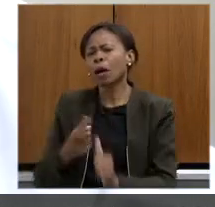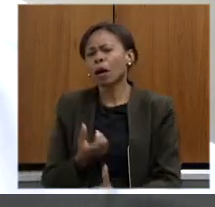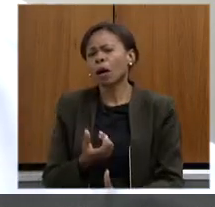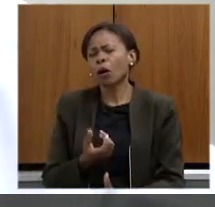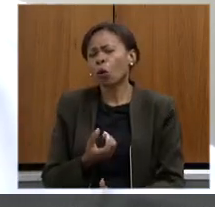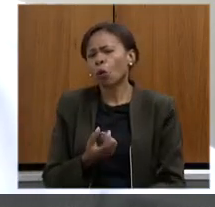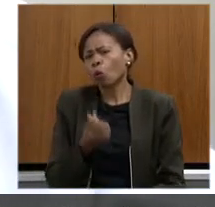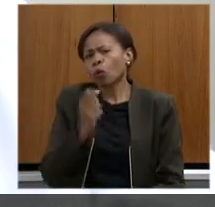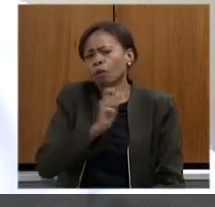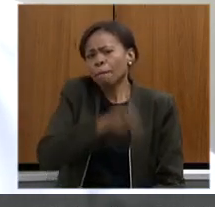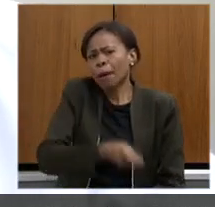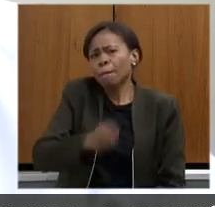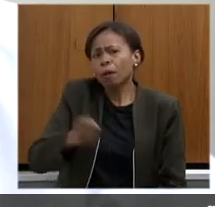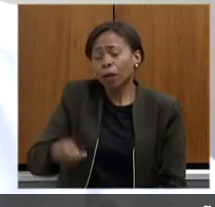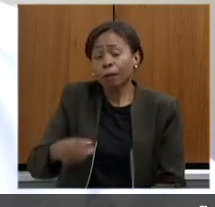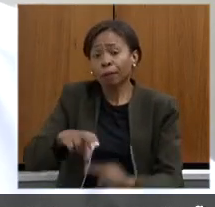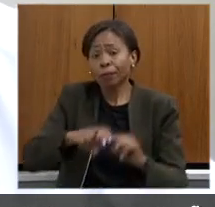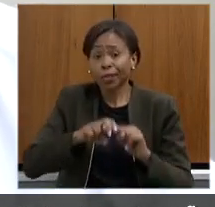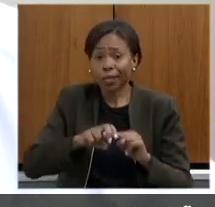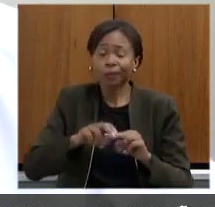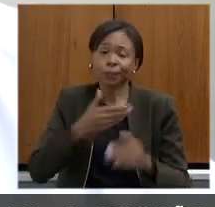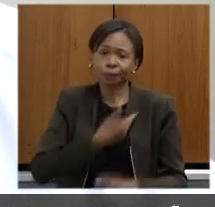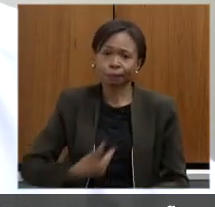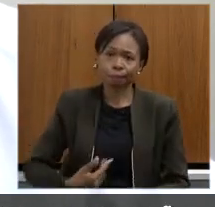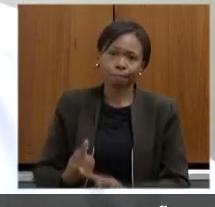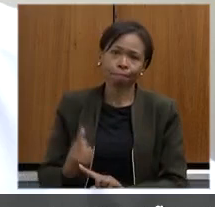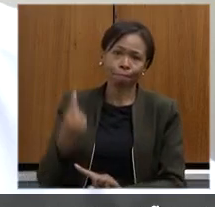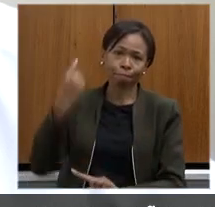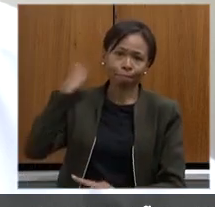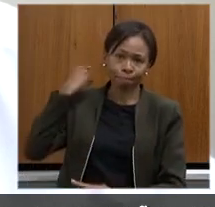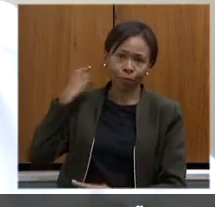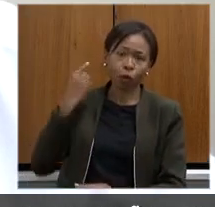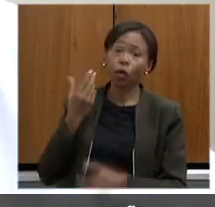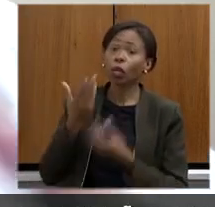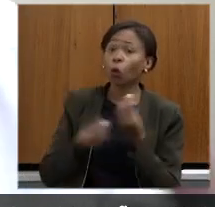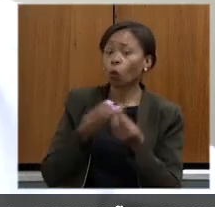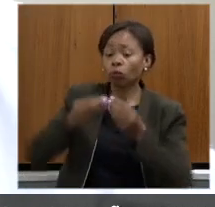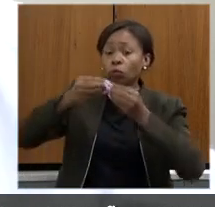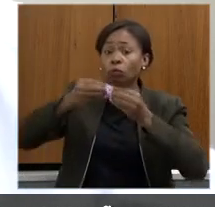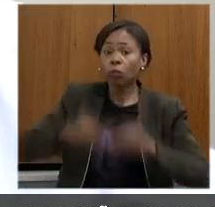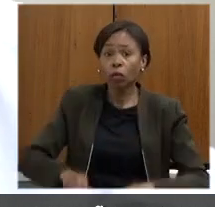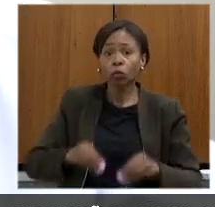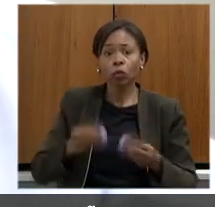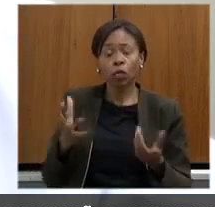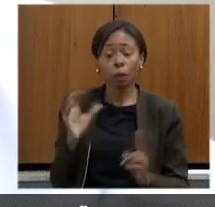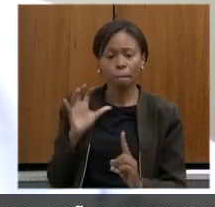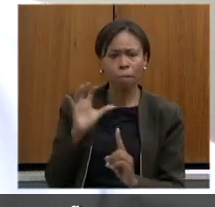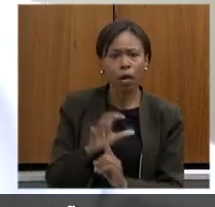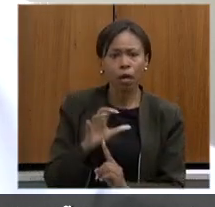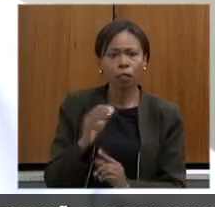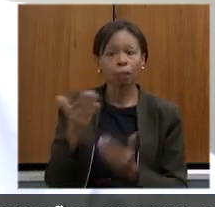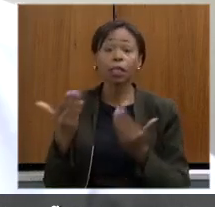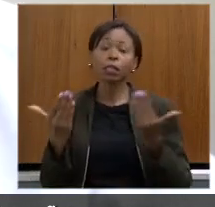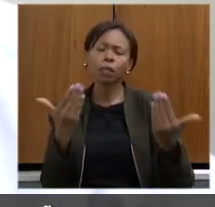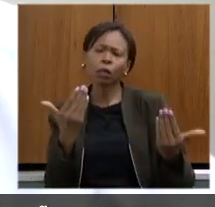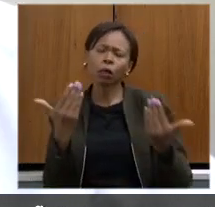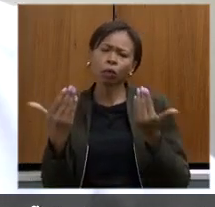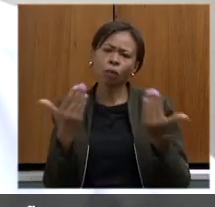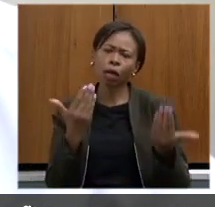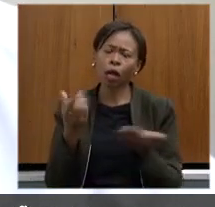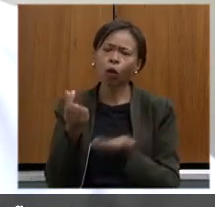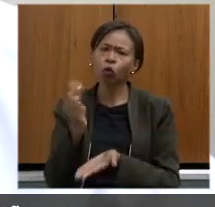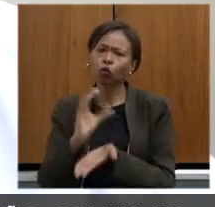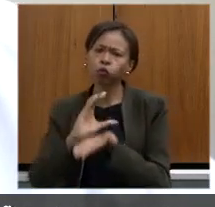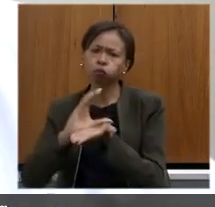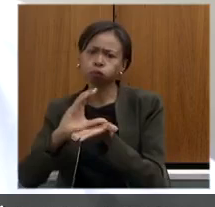que pagar herdados do governo anterior e co o impacto para a gente poder ter uma base de comparação com